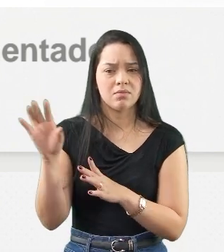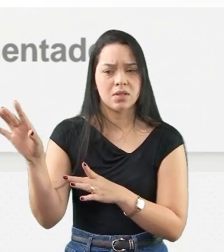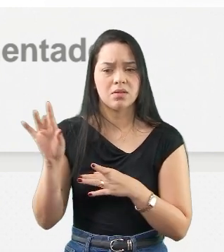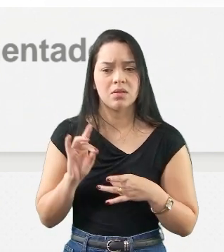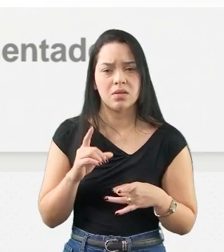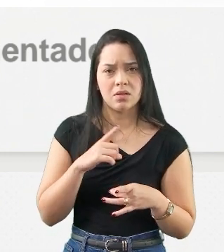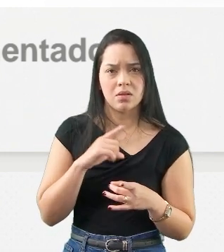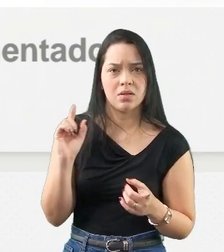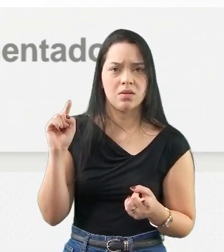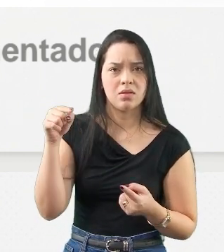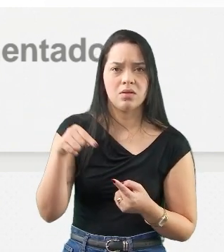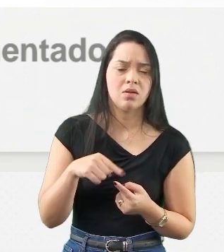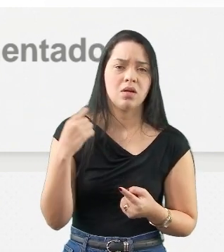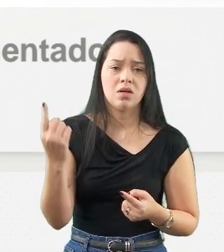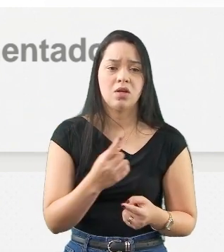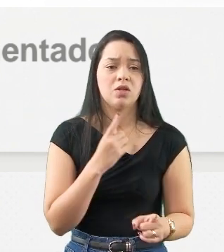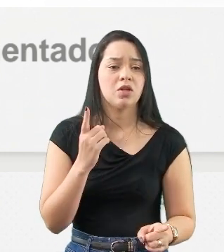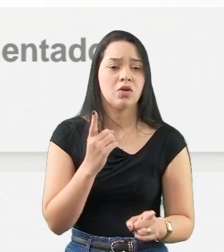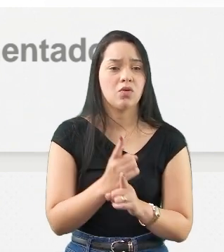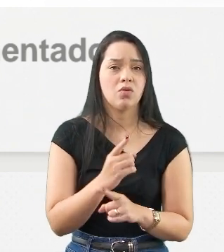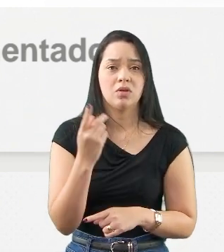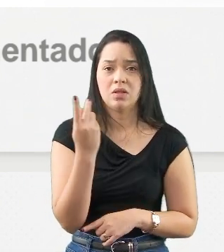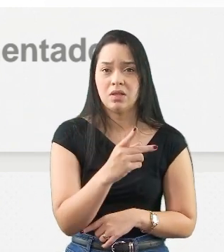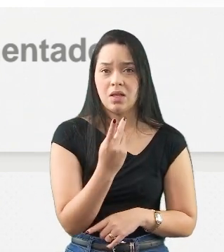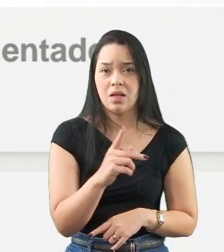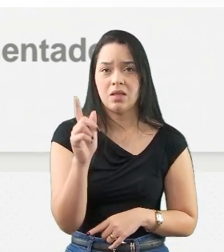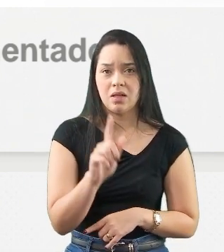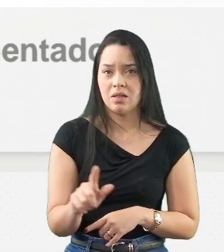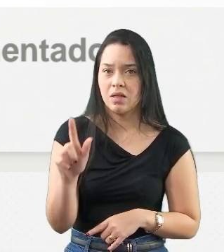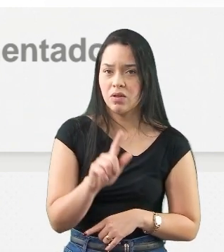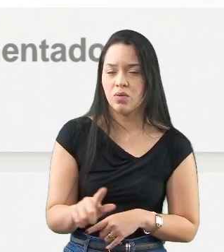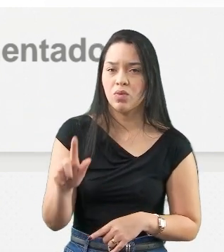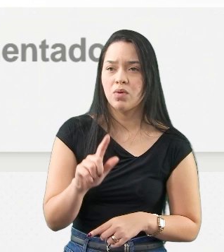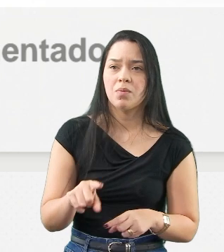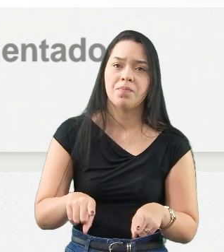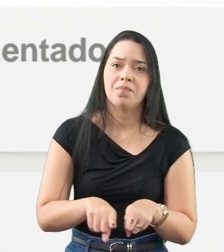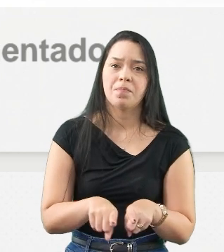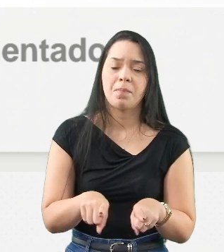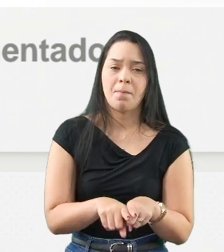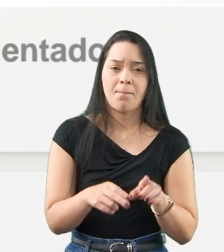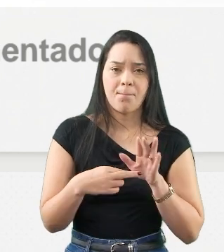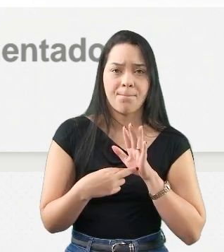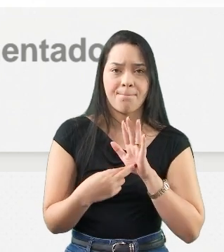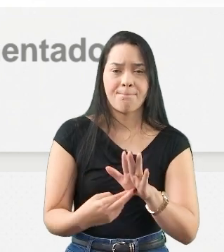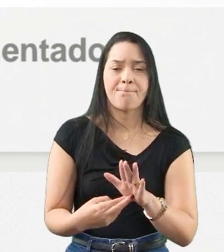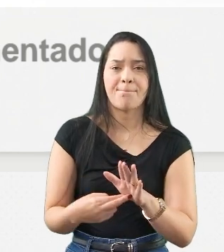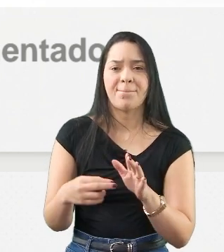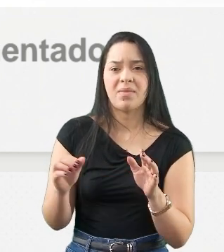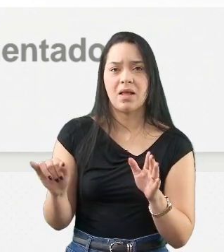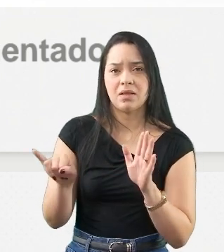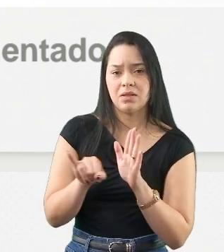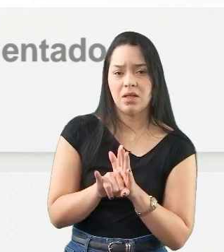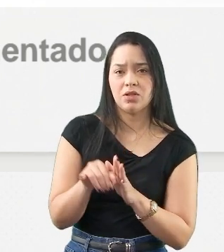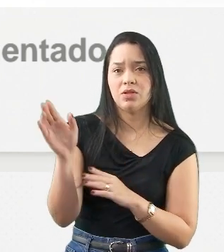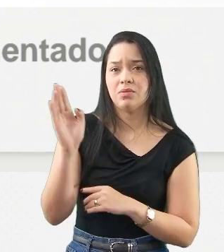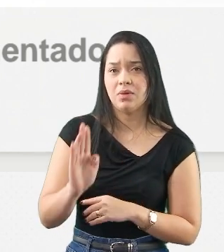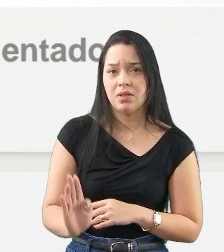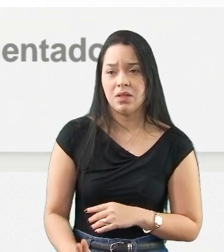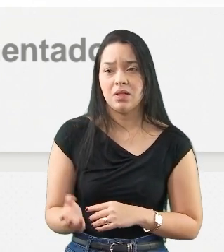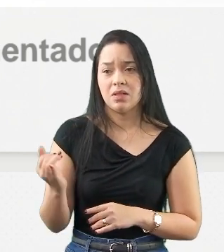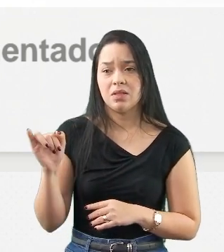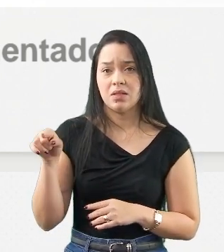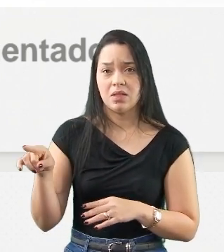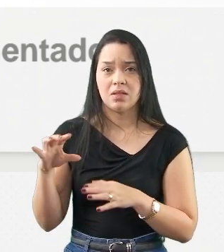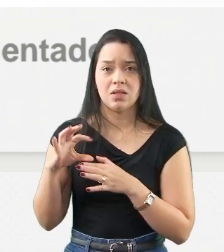tem como função, quando a gente encontra a presença dele na literatura, de alguma forma representar a identidade brasileira. E se nesse